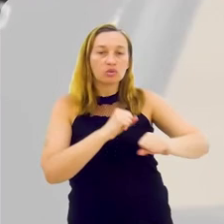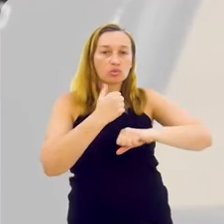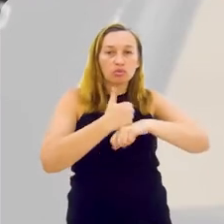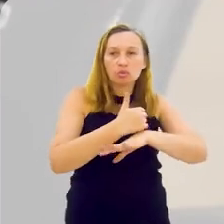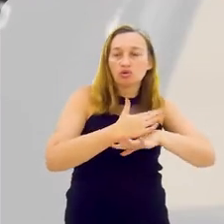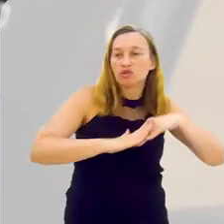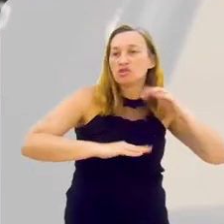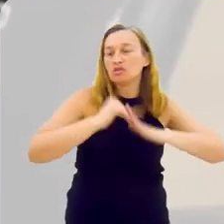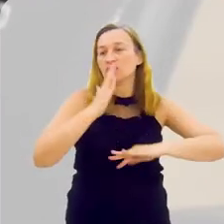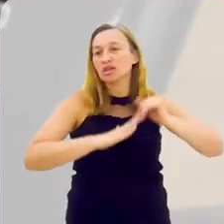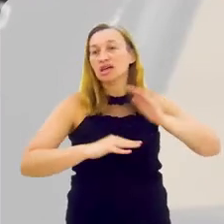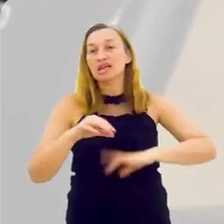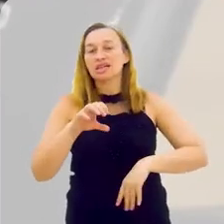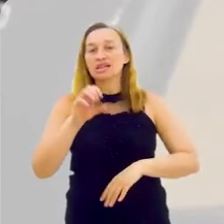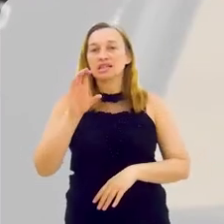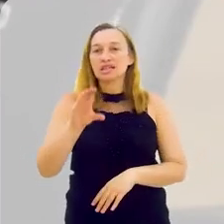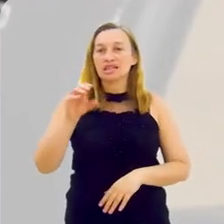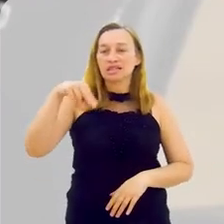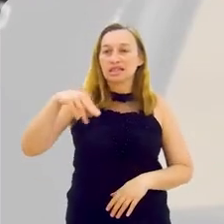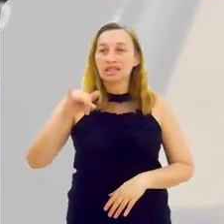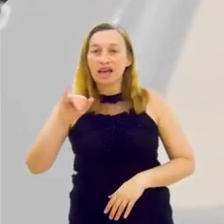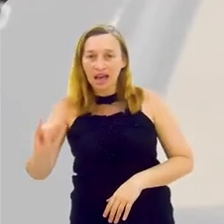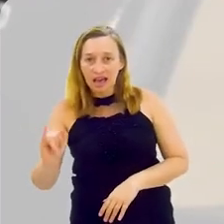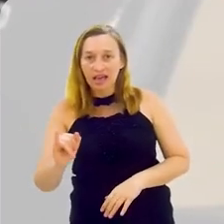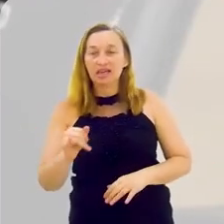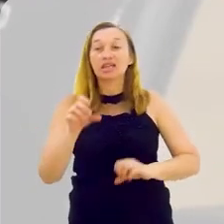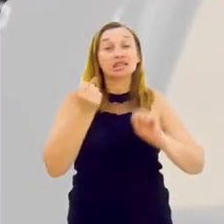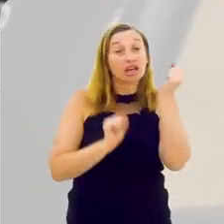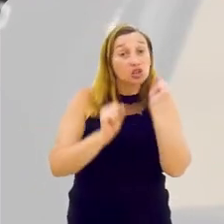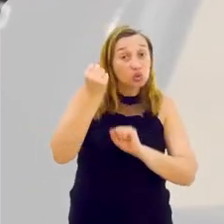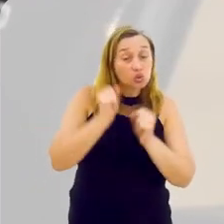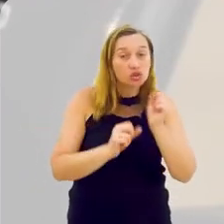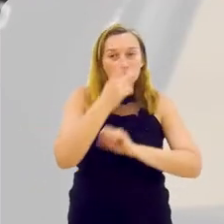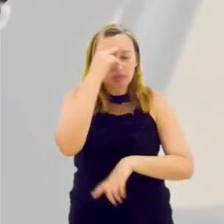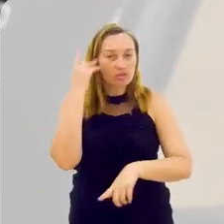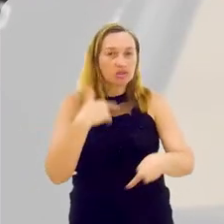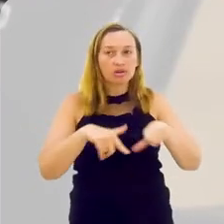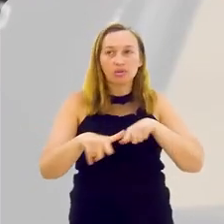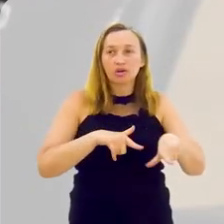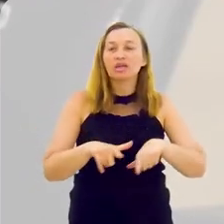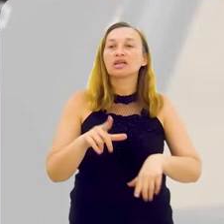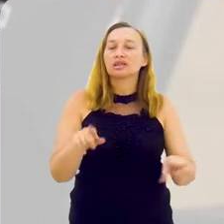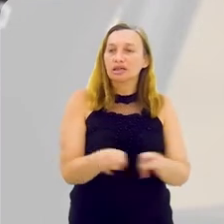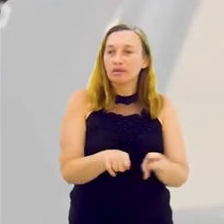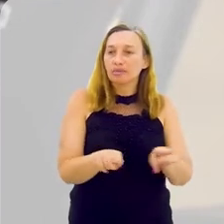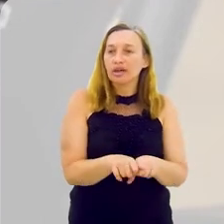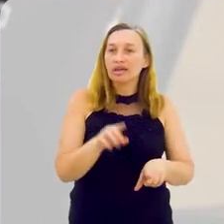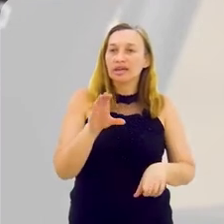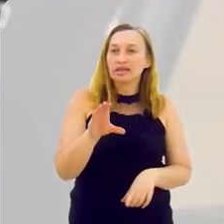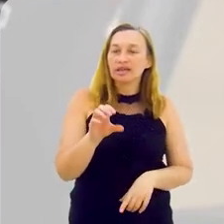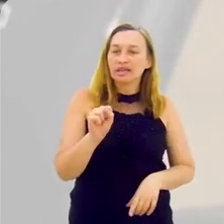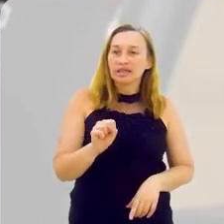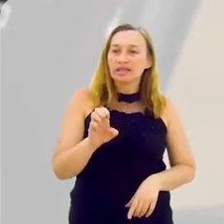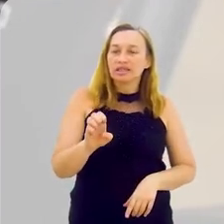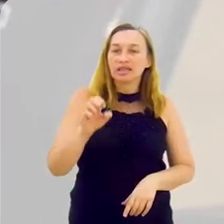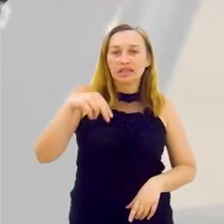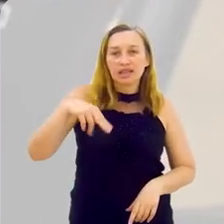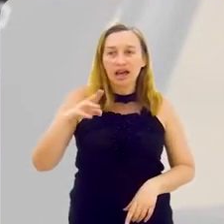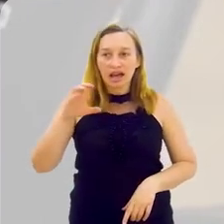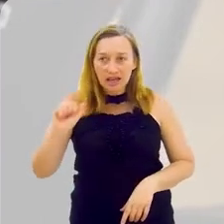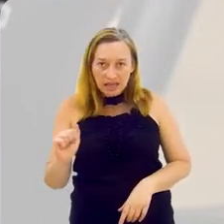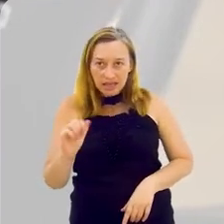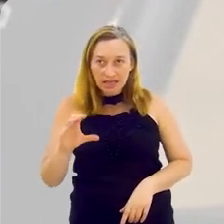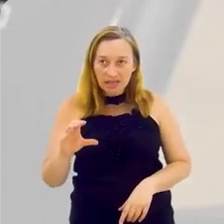das Indústrias, que é uma formação profissional através do SENAI, do industrial, da indústria, do trabalhador. Tem o